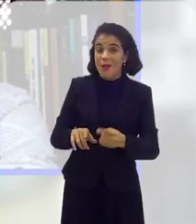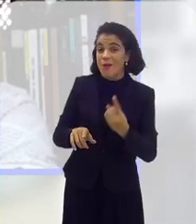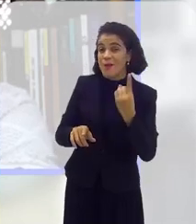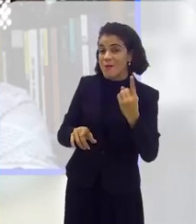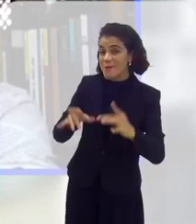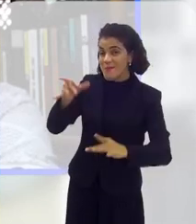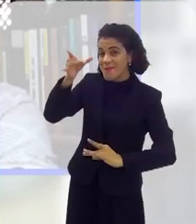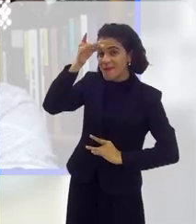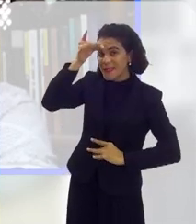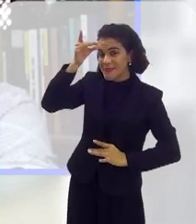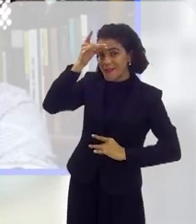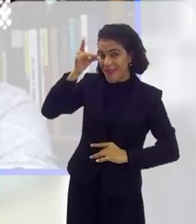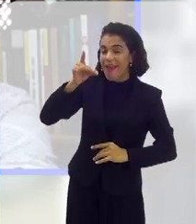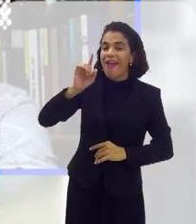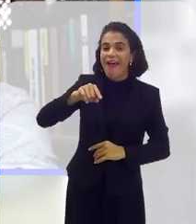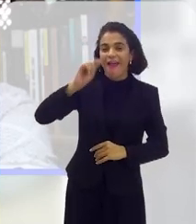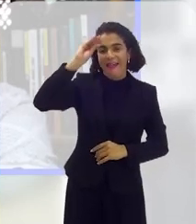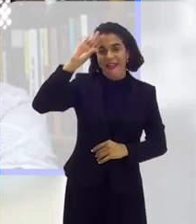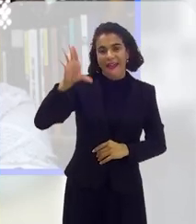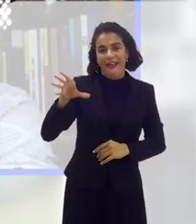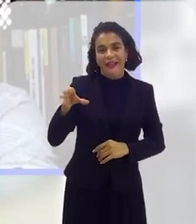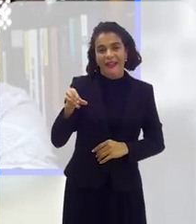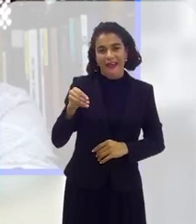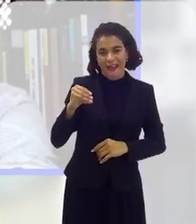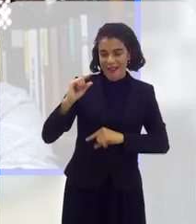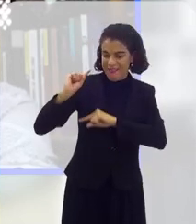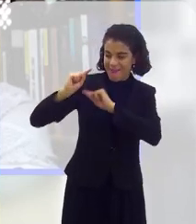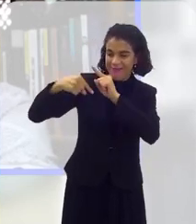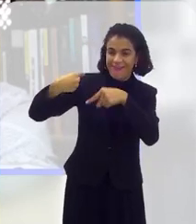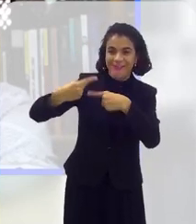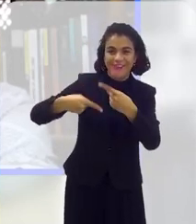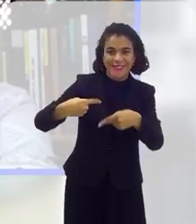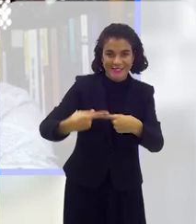uma dessas personagens é afrodescendente,